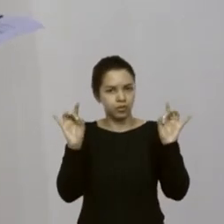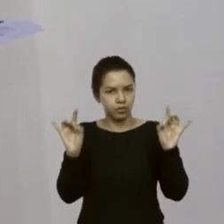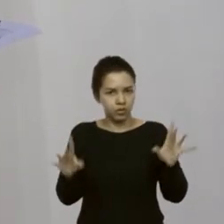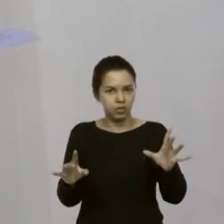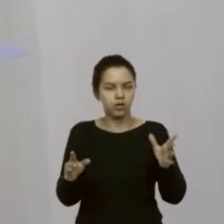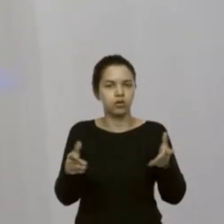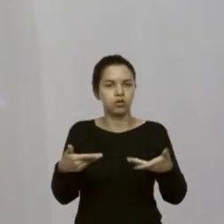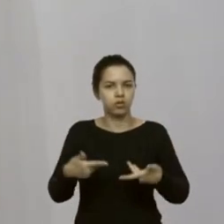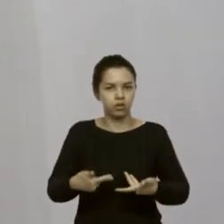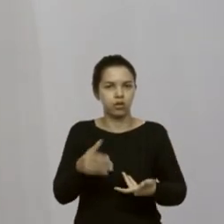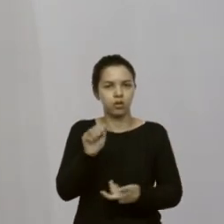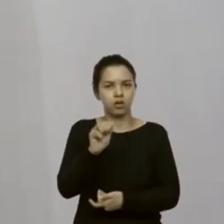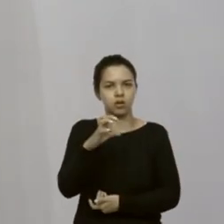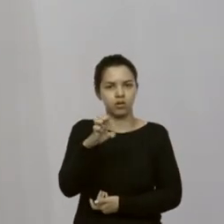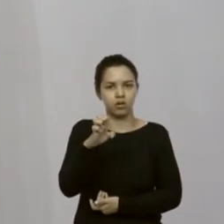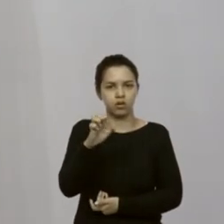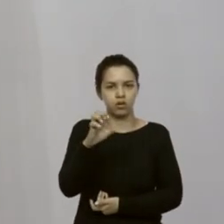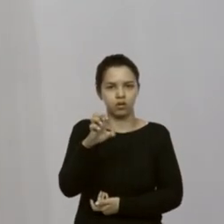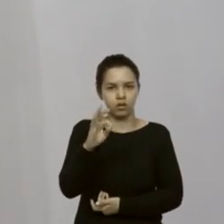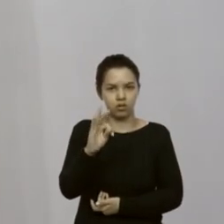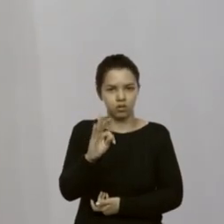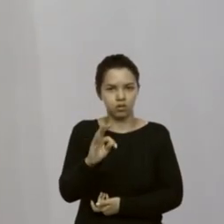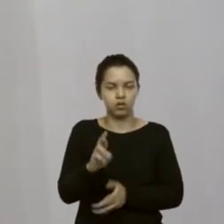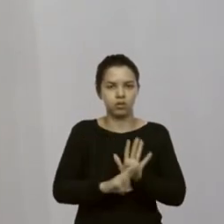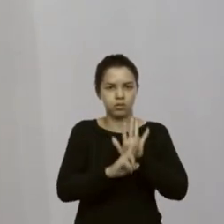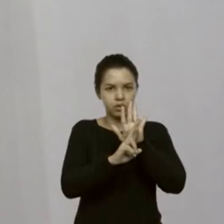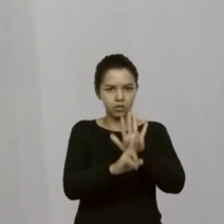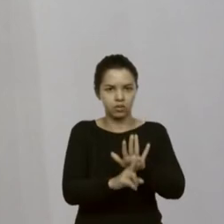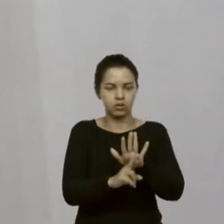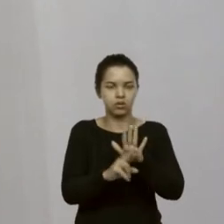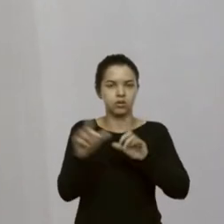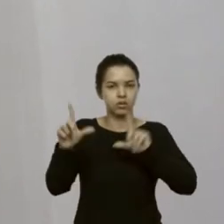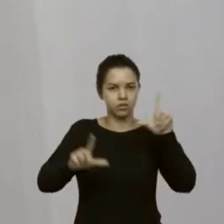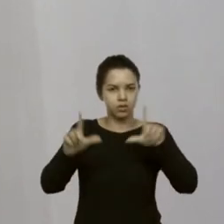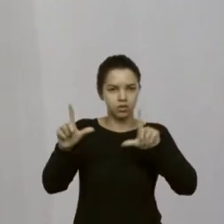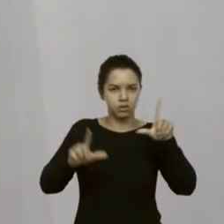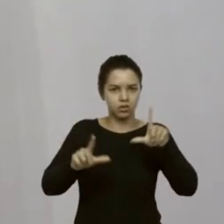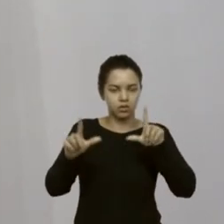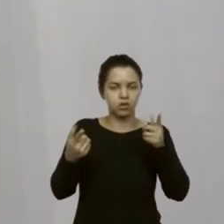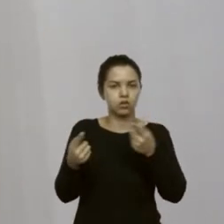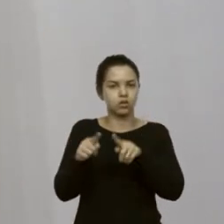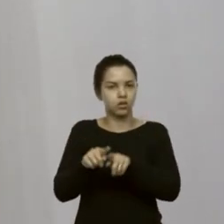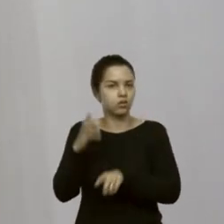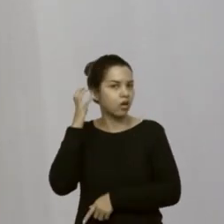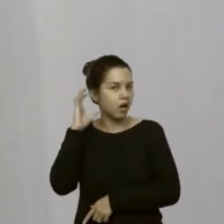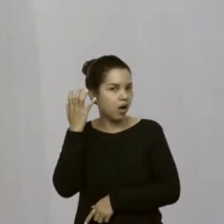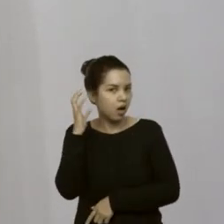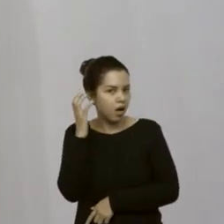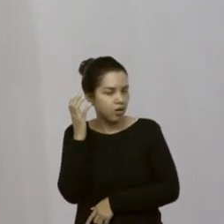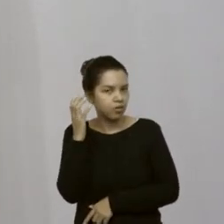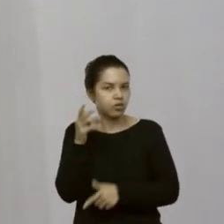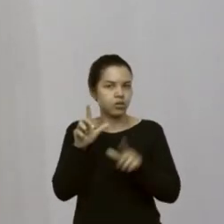concedida à Caerte, representando suas emissoras associadas de rádio e televisão, em falar diretamente com os